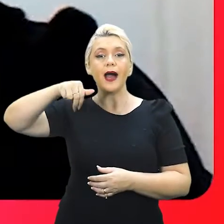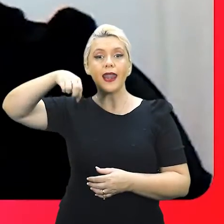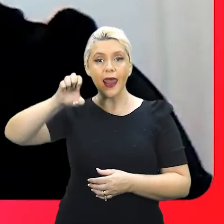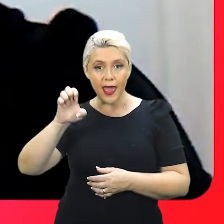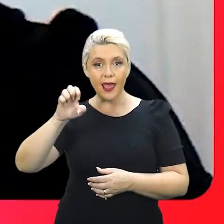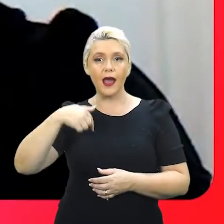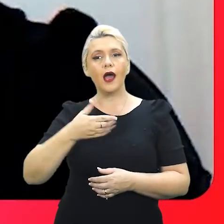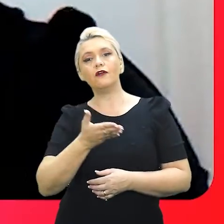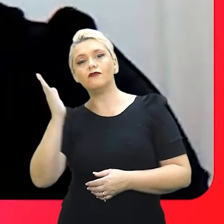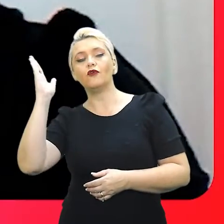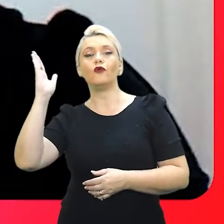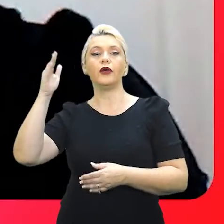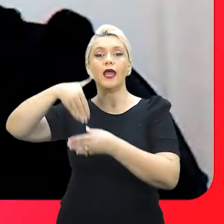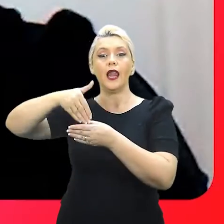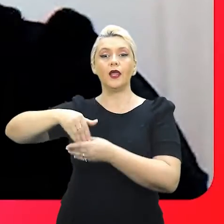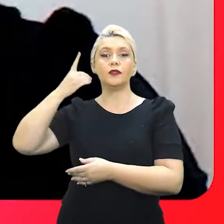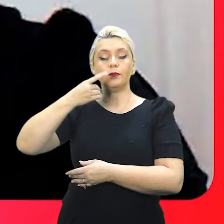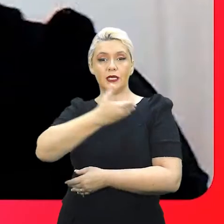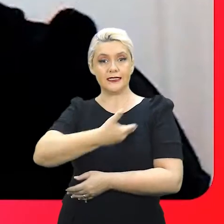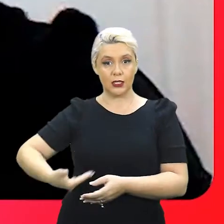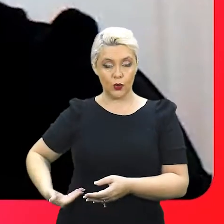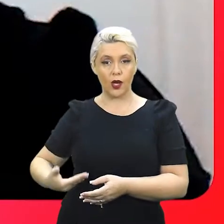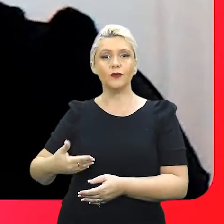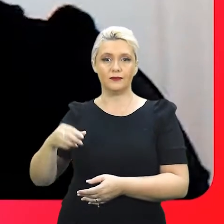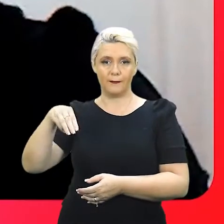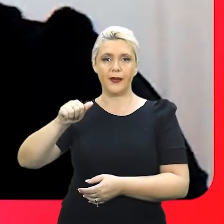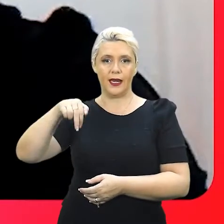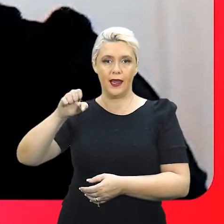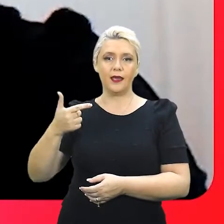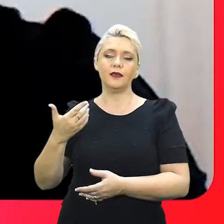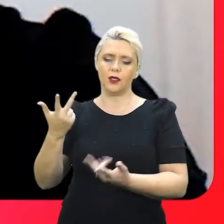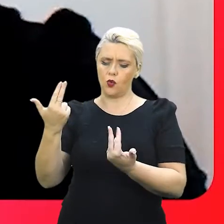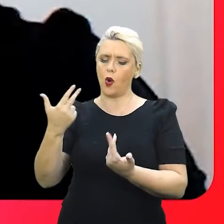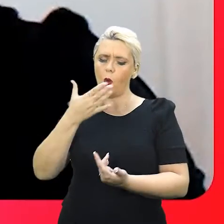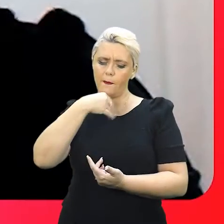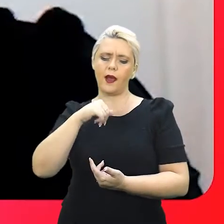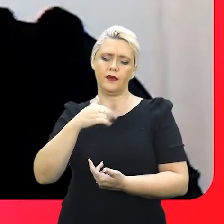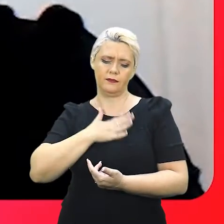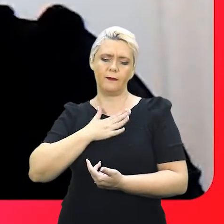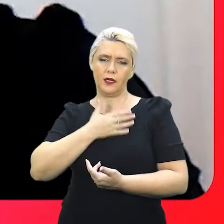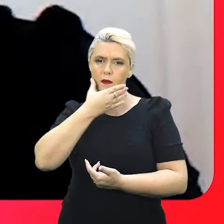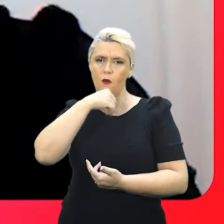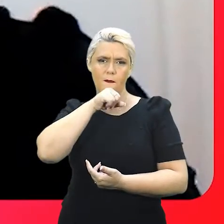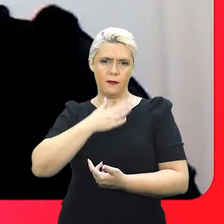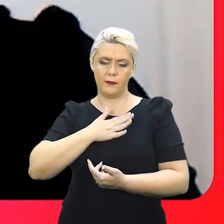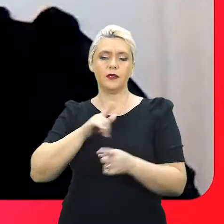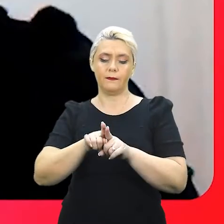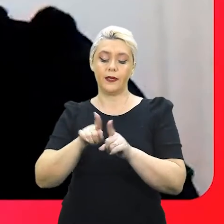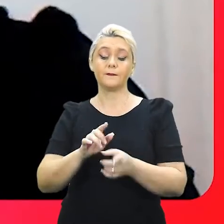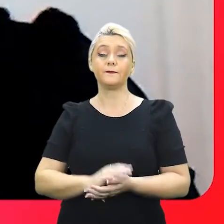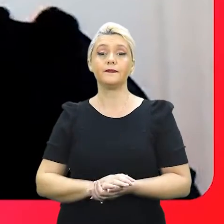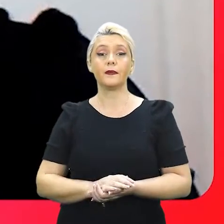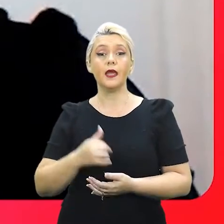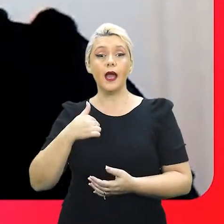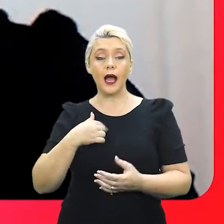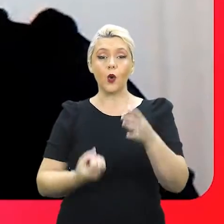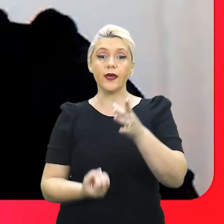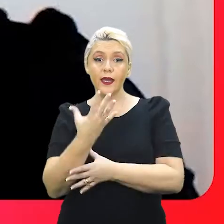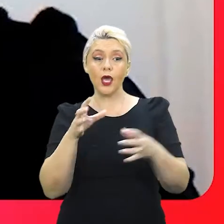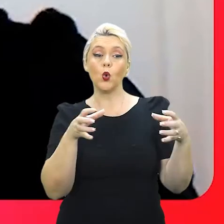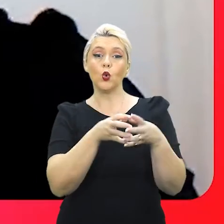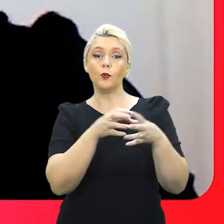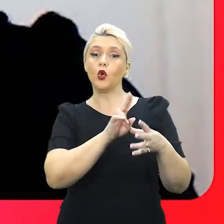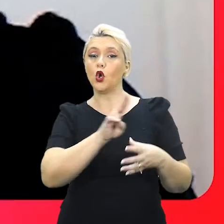foi eleito deputado estadual, Mané de Oliveira, um segundo pai para mim também. Uhum. E aí eu criei a equipe As Feras do